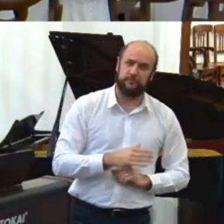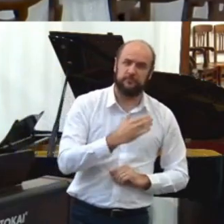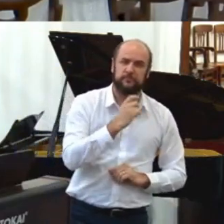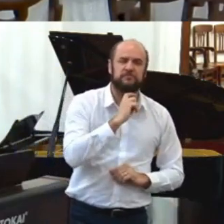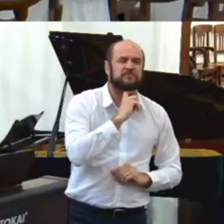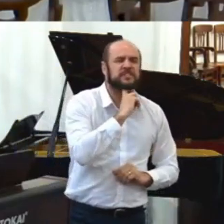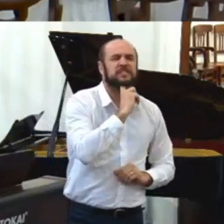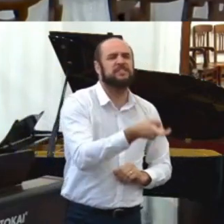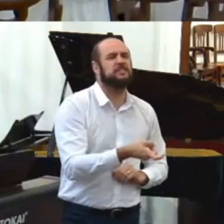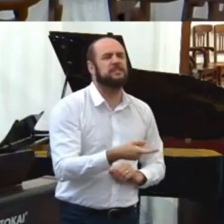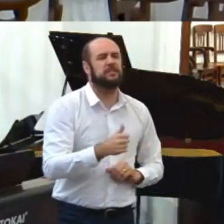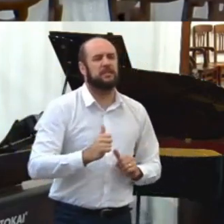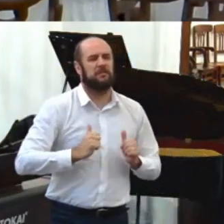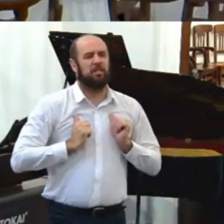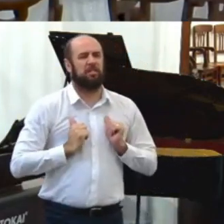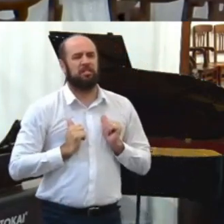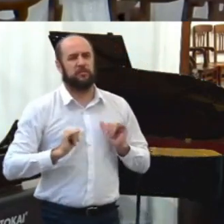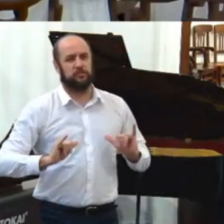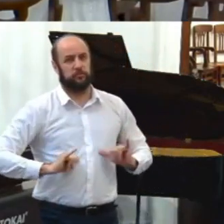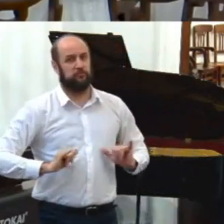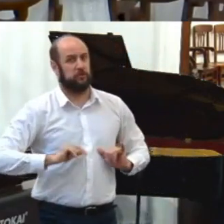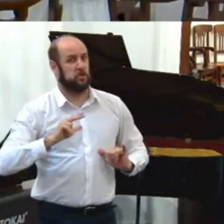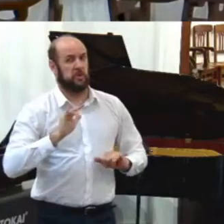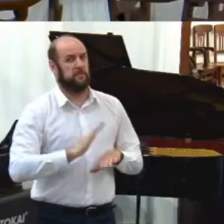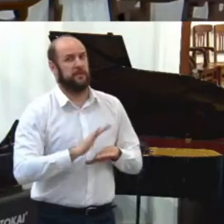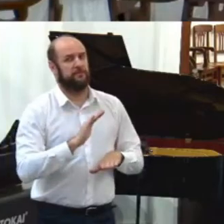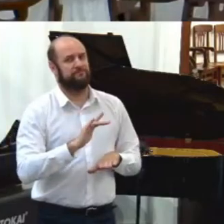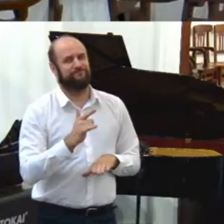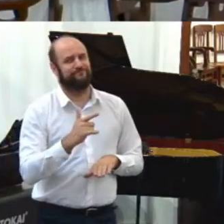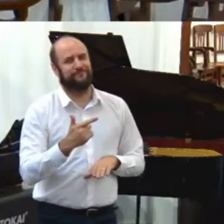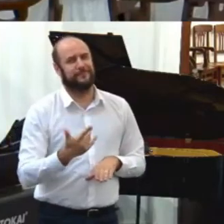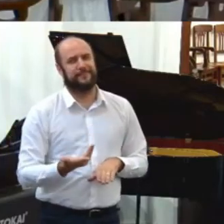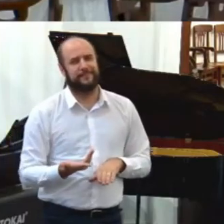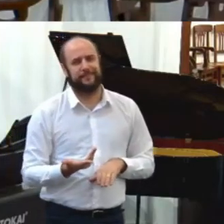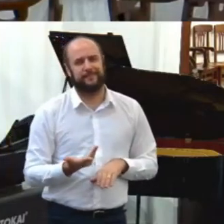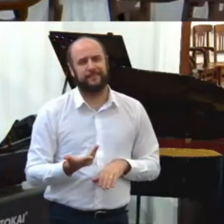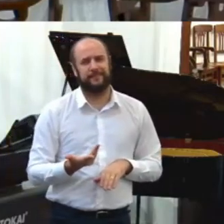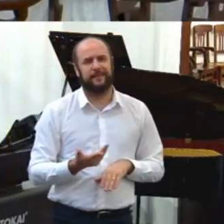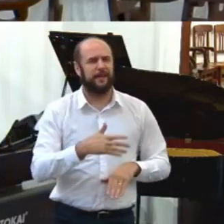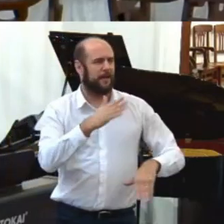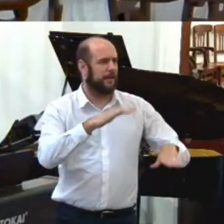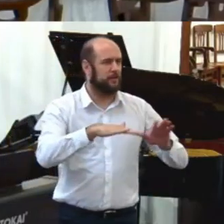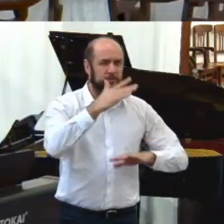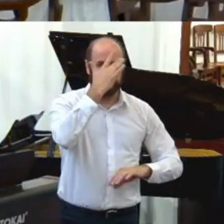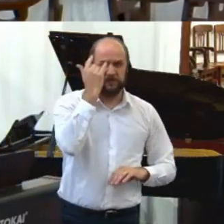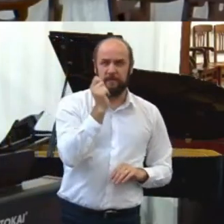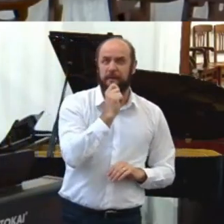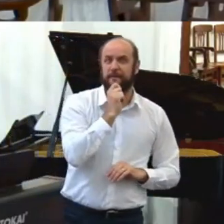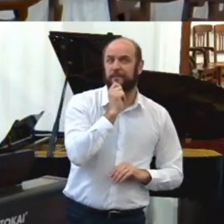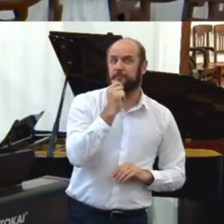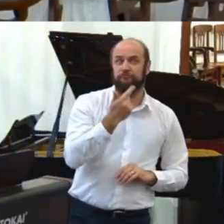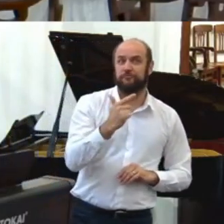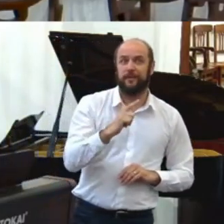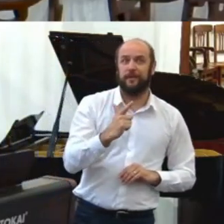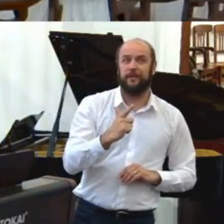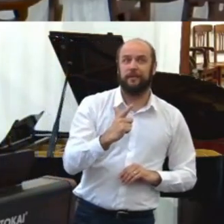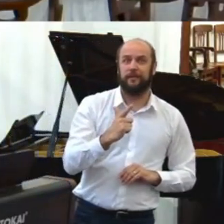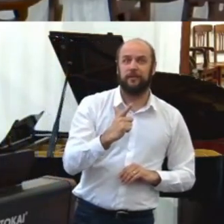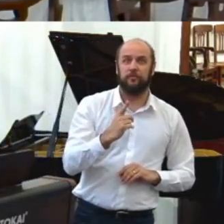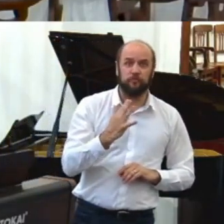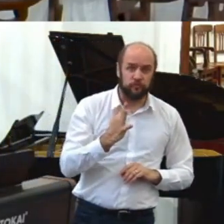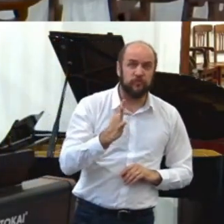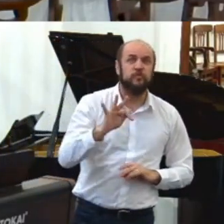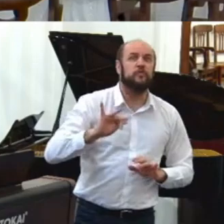Ninguém de nós está imune a dores, as maiores dores. Alguns de nós ainda não tiveram